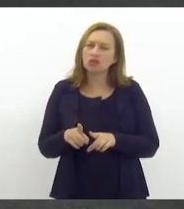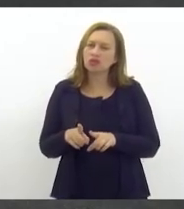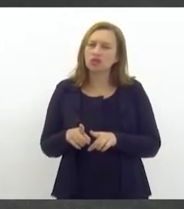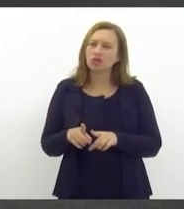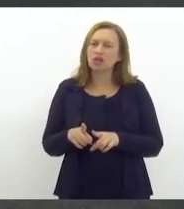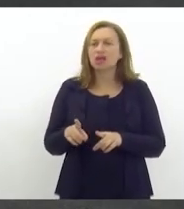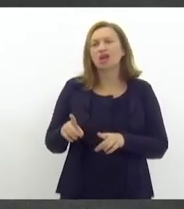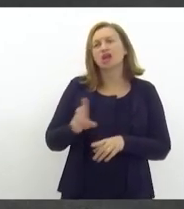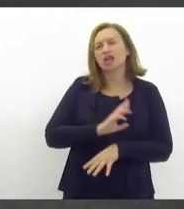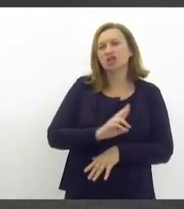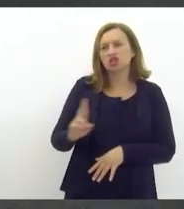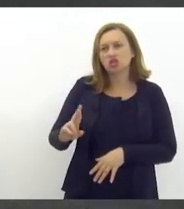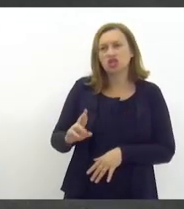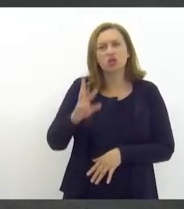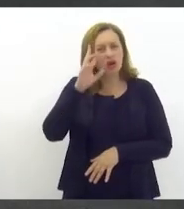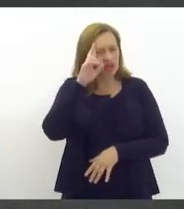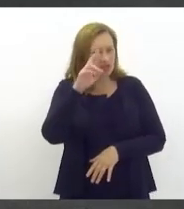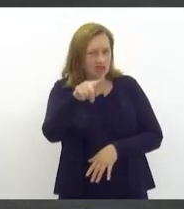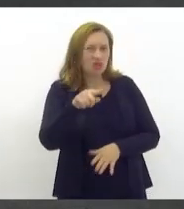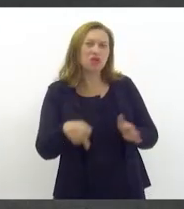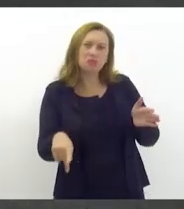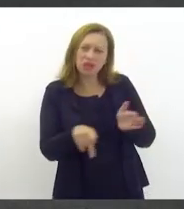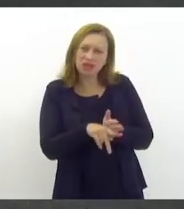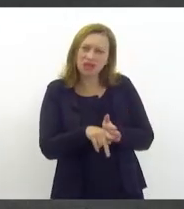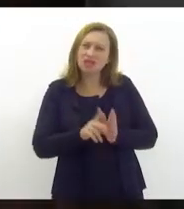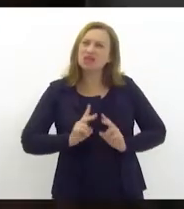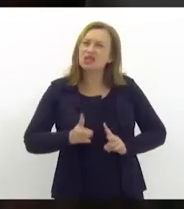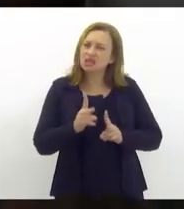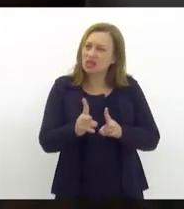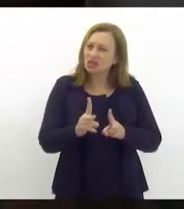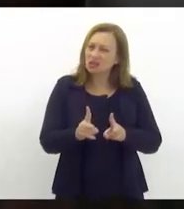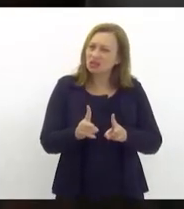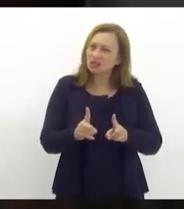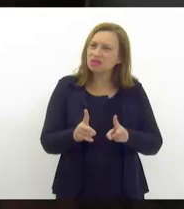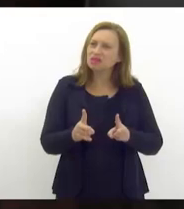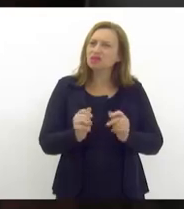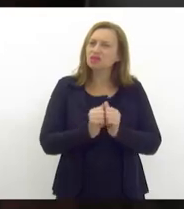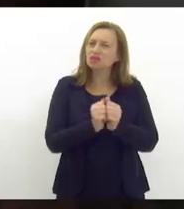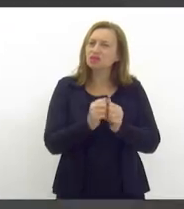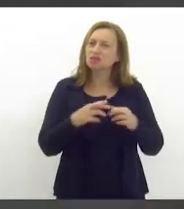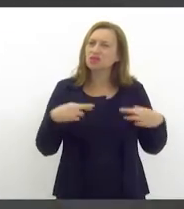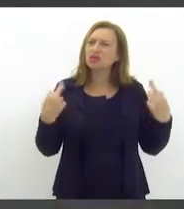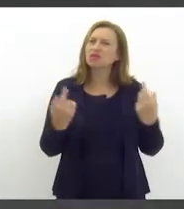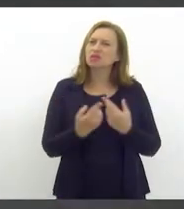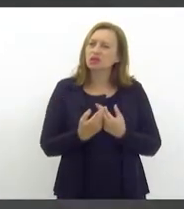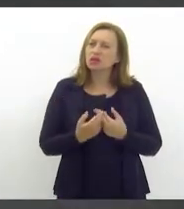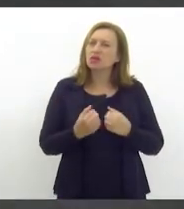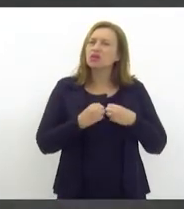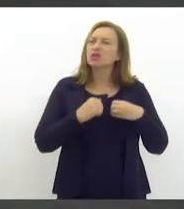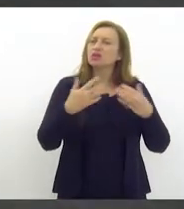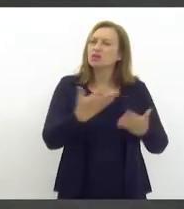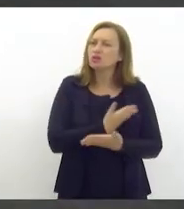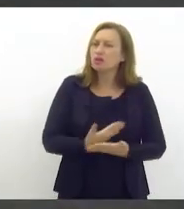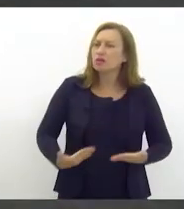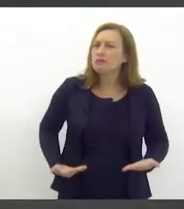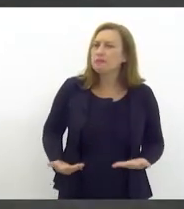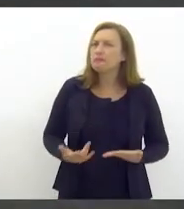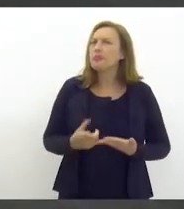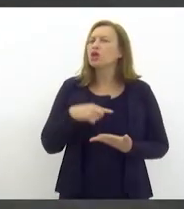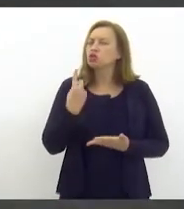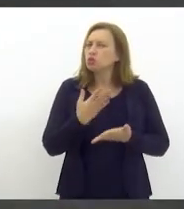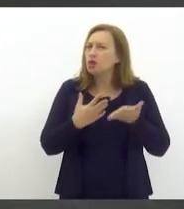Josemar. Vossa Excelência faz parte, é membro efetiva, sempre está nas nossas reuniões e nas audiências. E